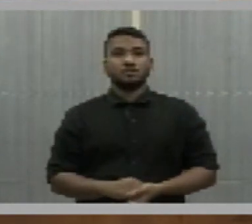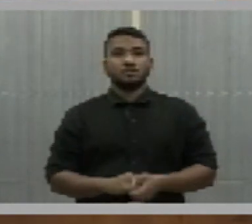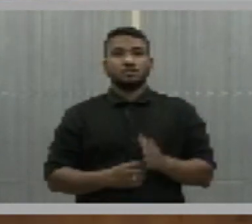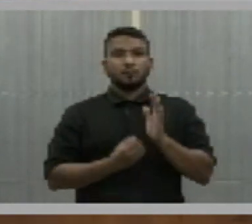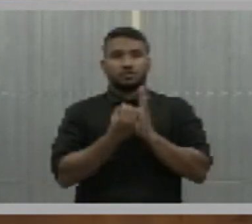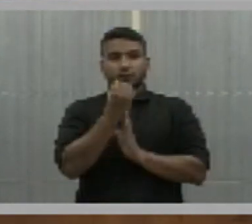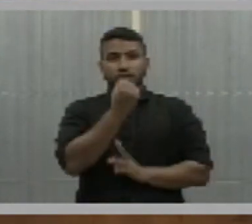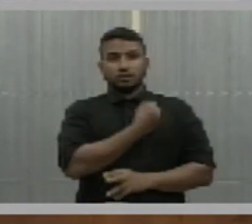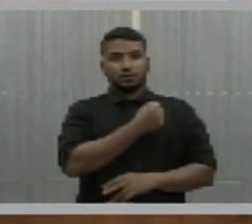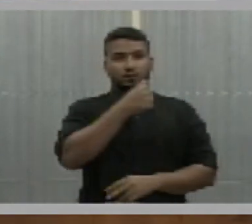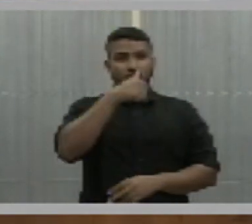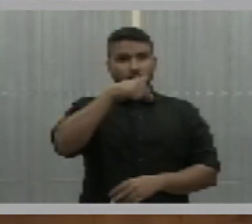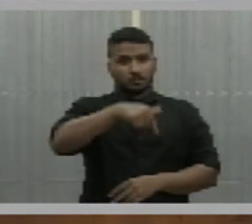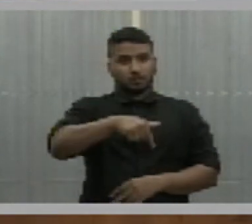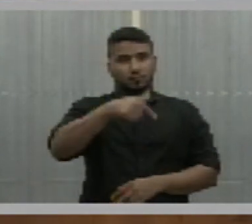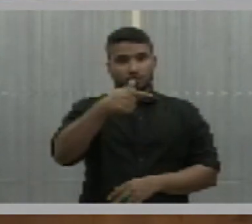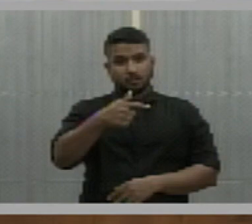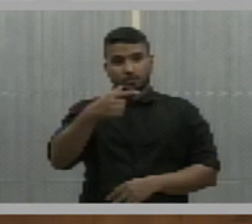Ofício número